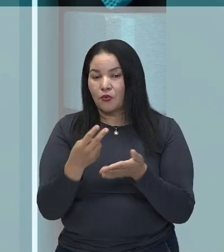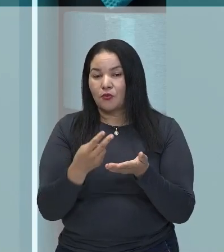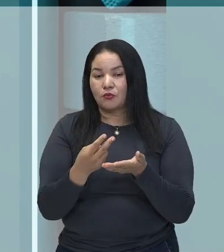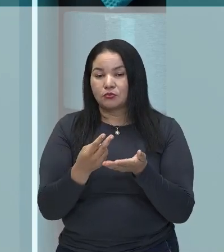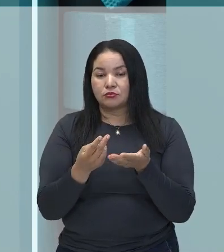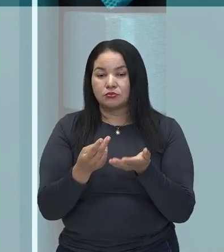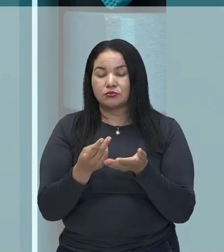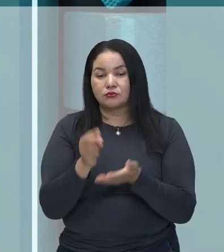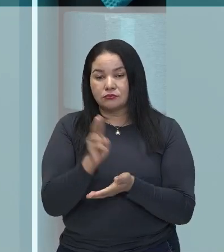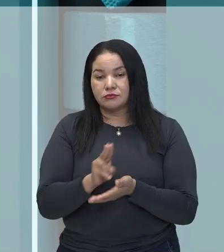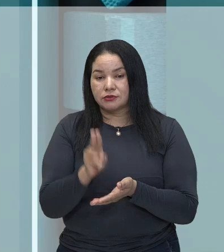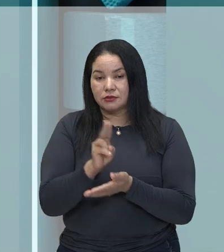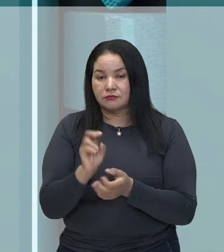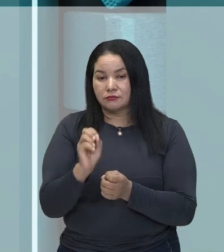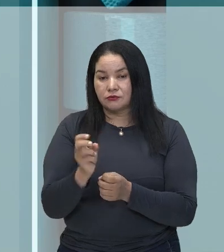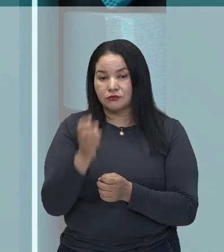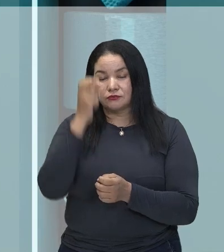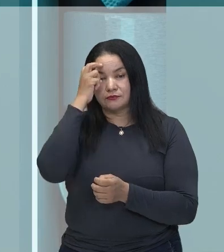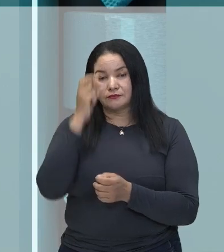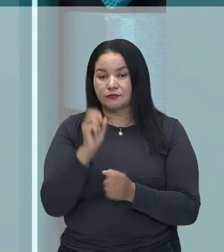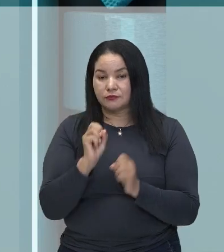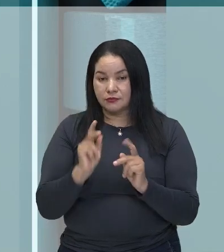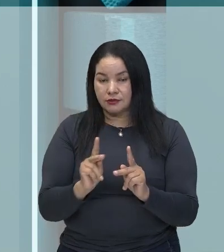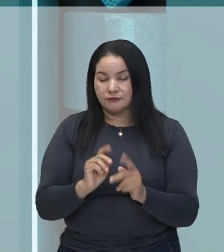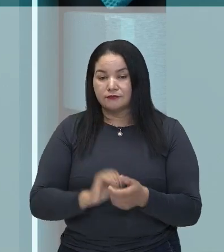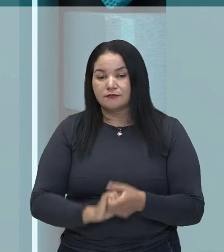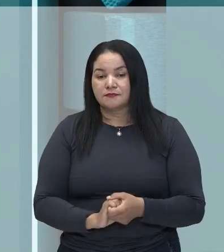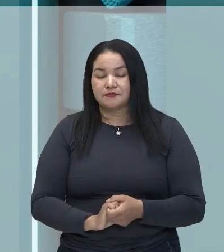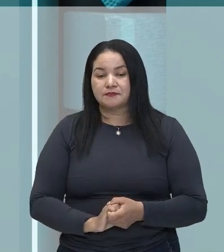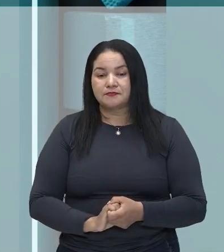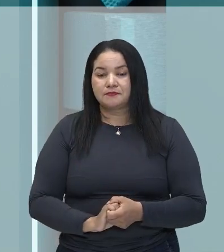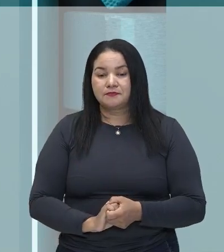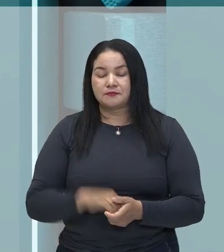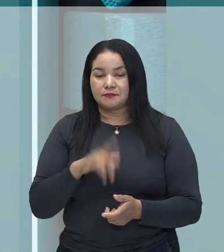o produto cultural, ok? Muito bem, vamos ver mais uma